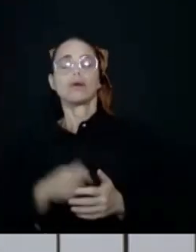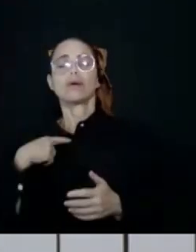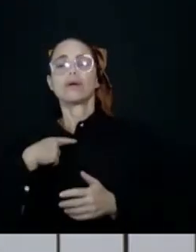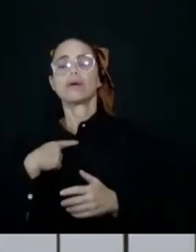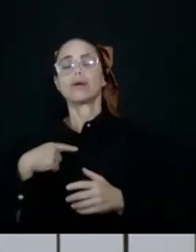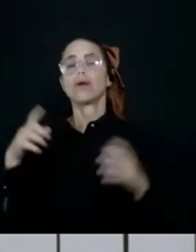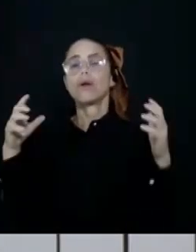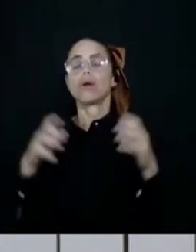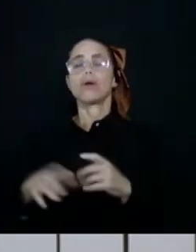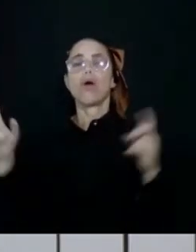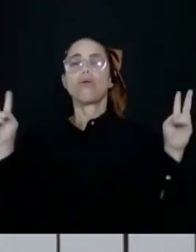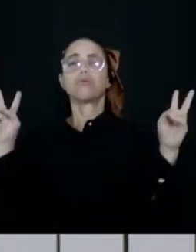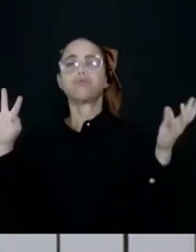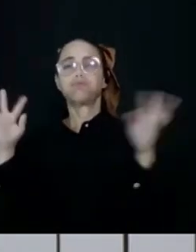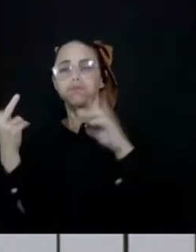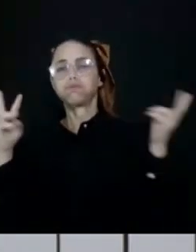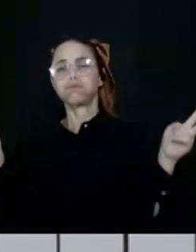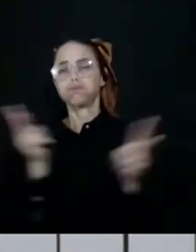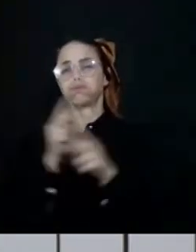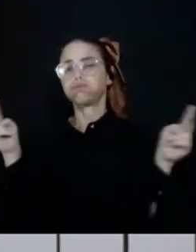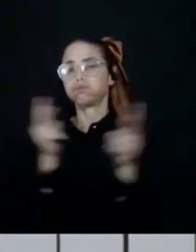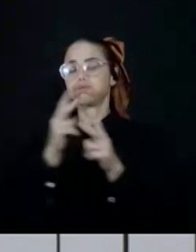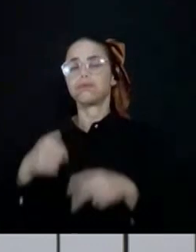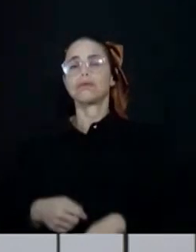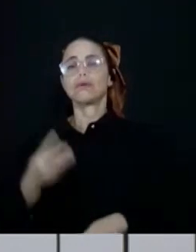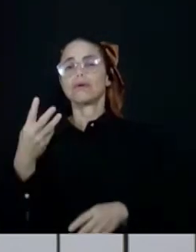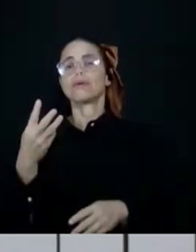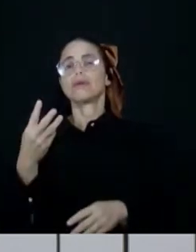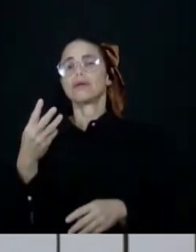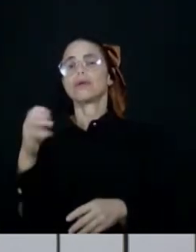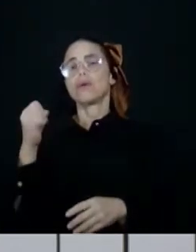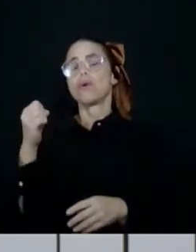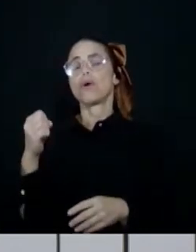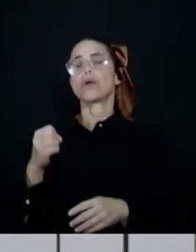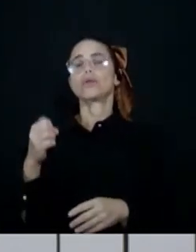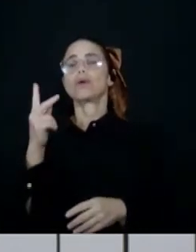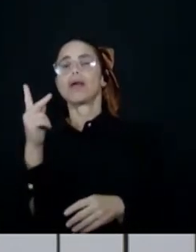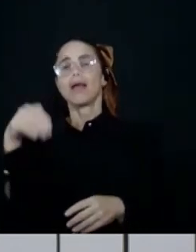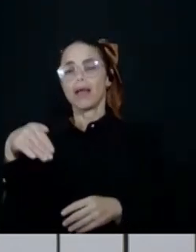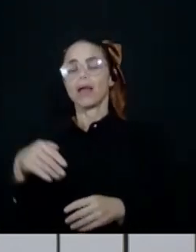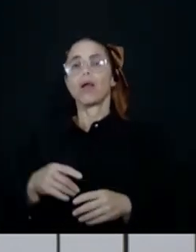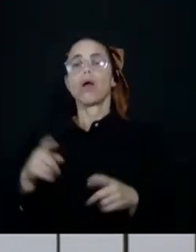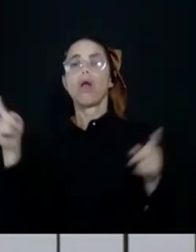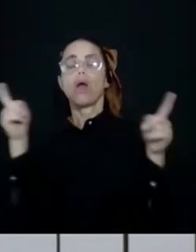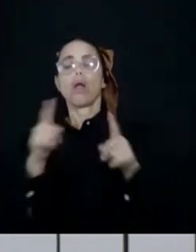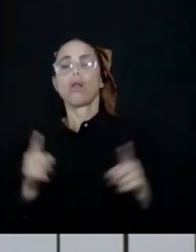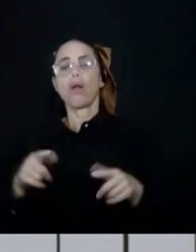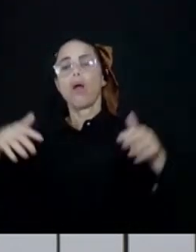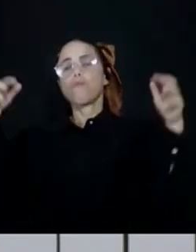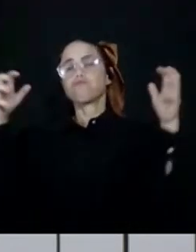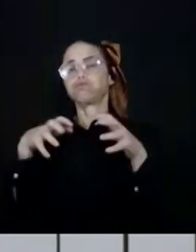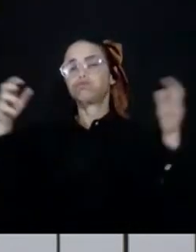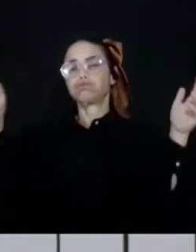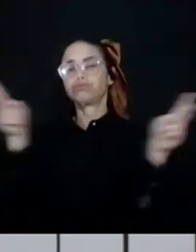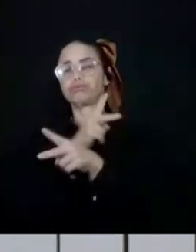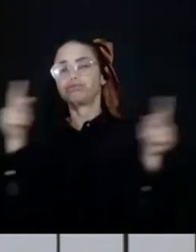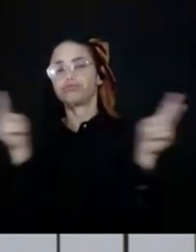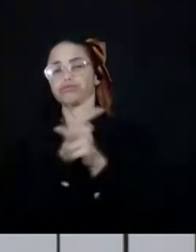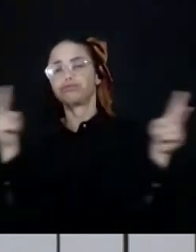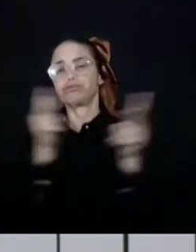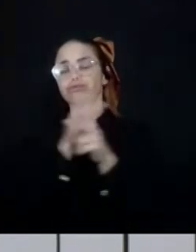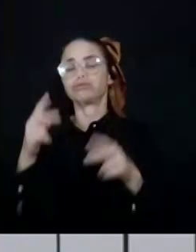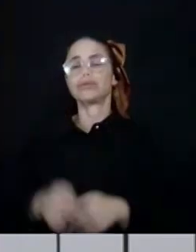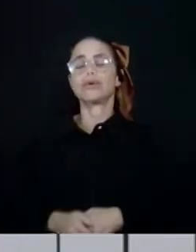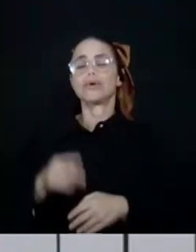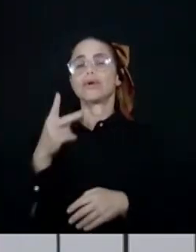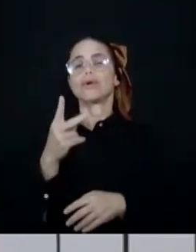do vento chegou a 38 quilômetros por hora, com rajadas de 55 km por hora, segundo